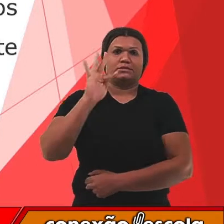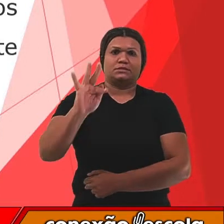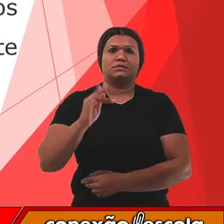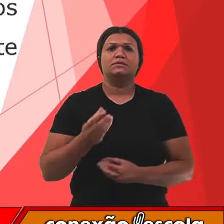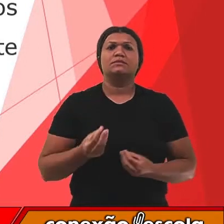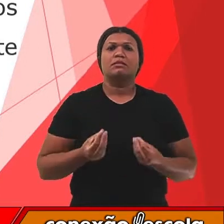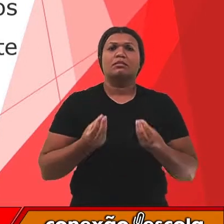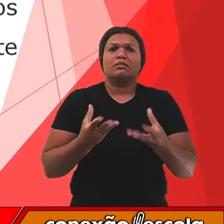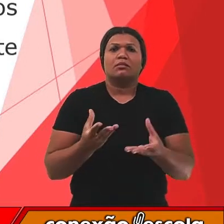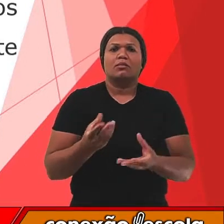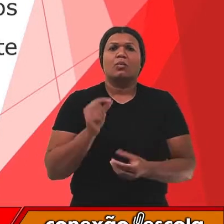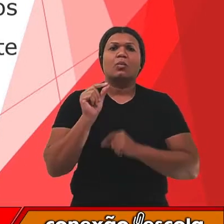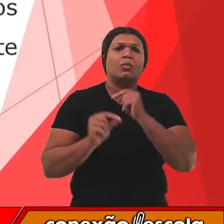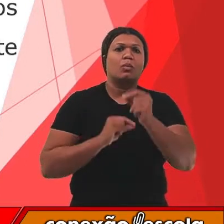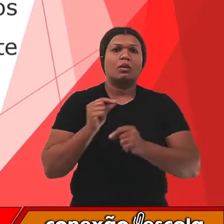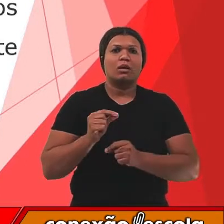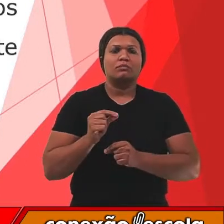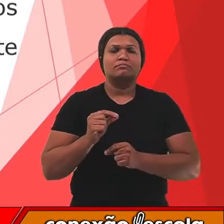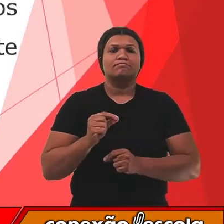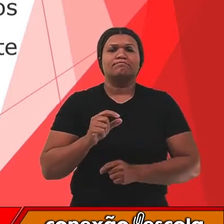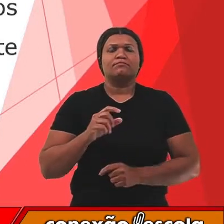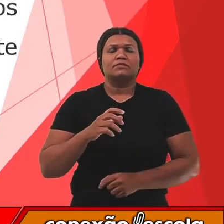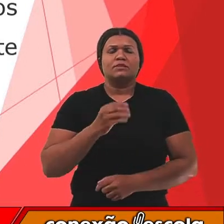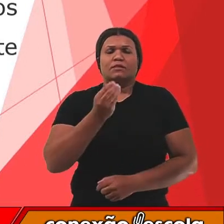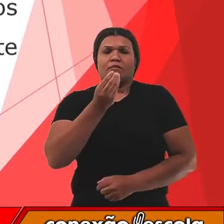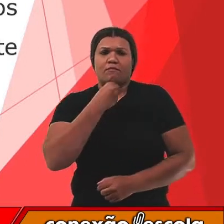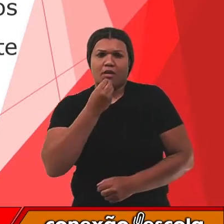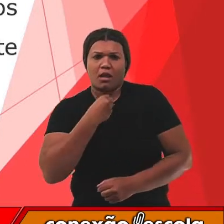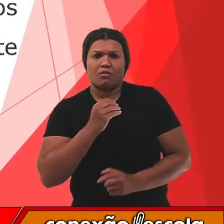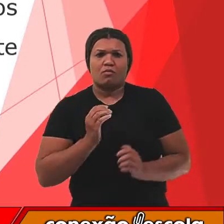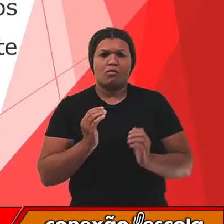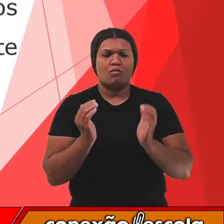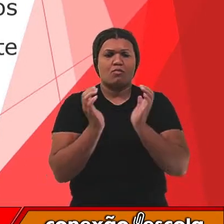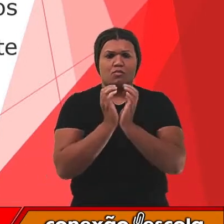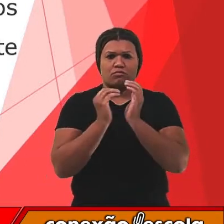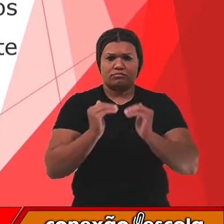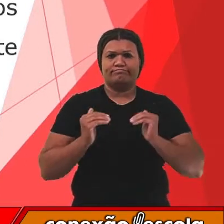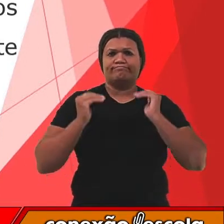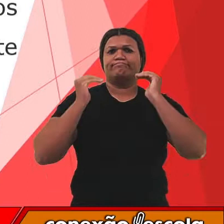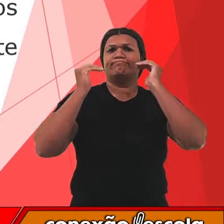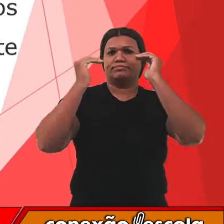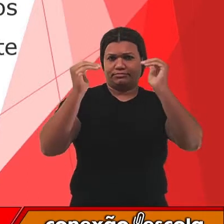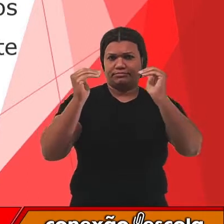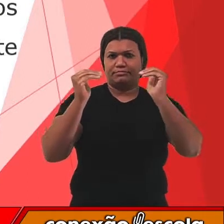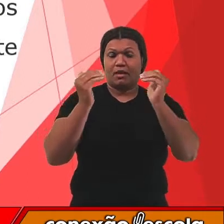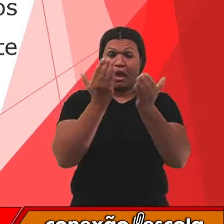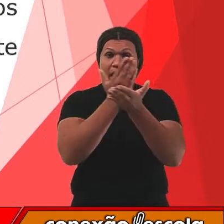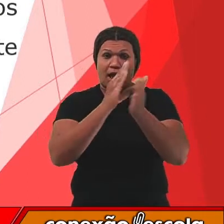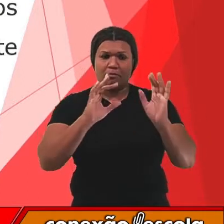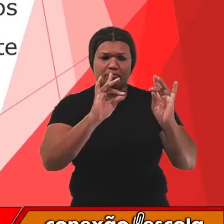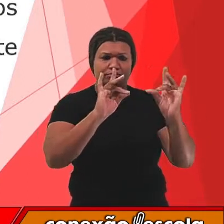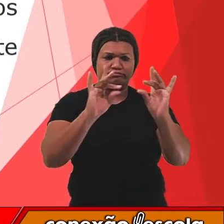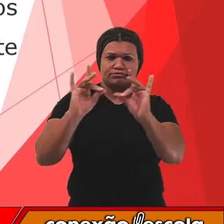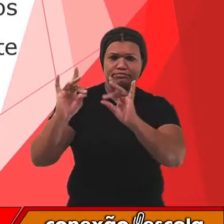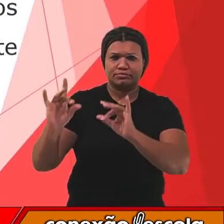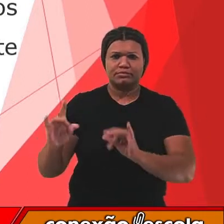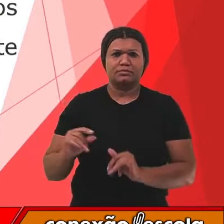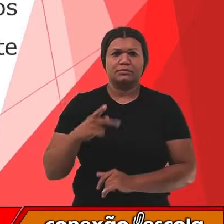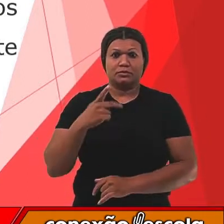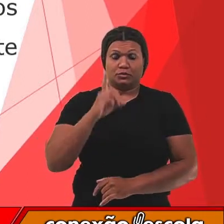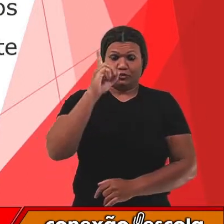a aristocracia, eliminando seus direitos e privilégios feudais. Os